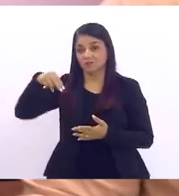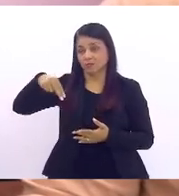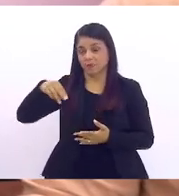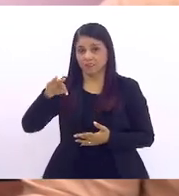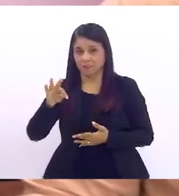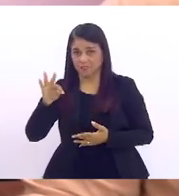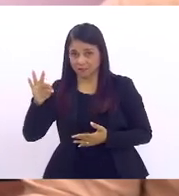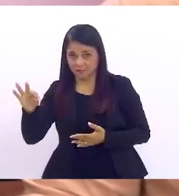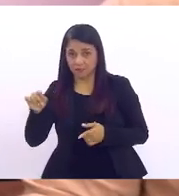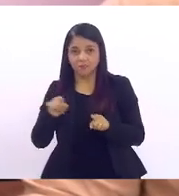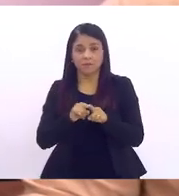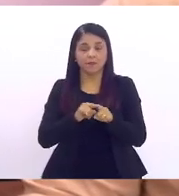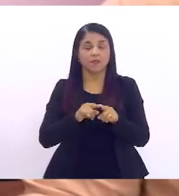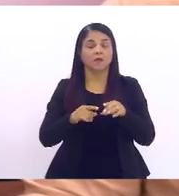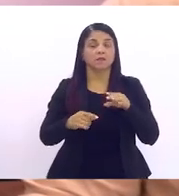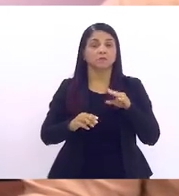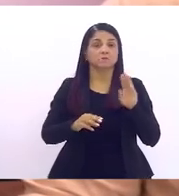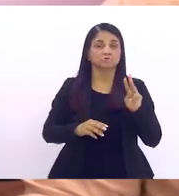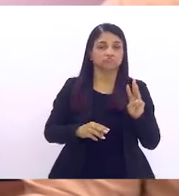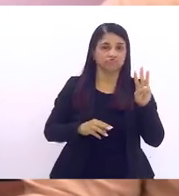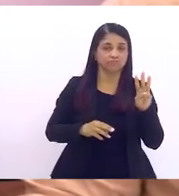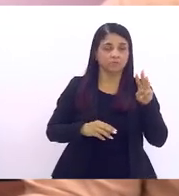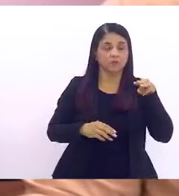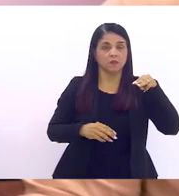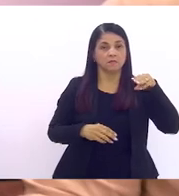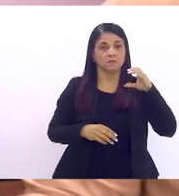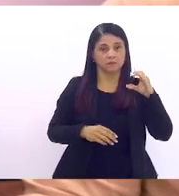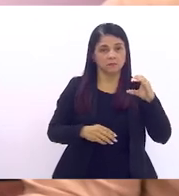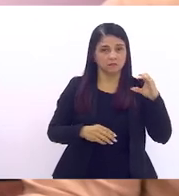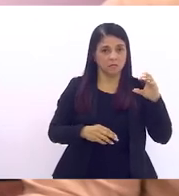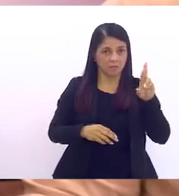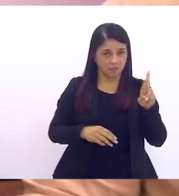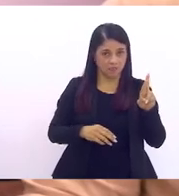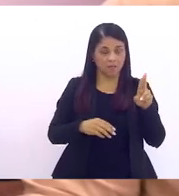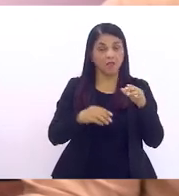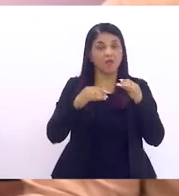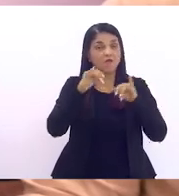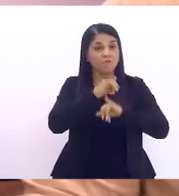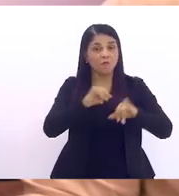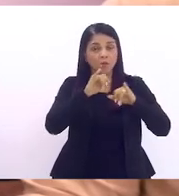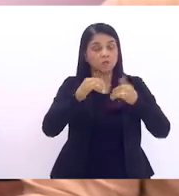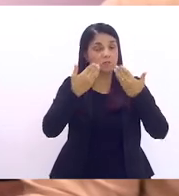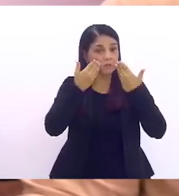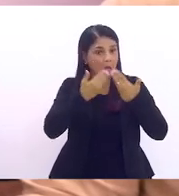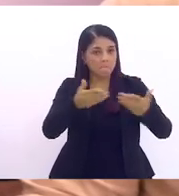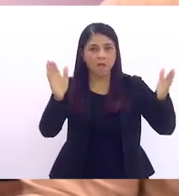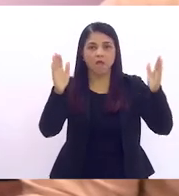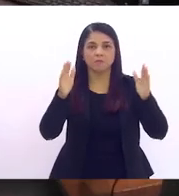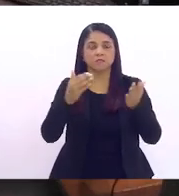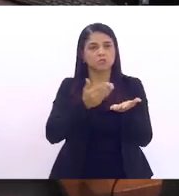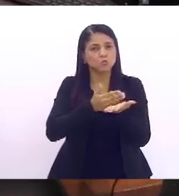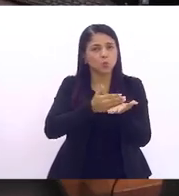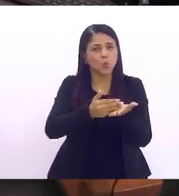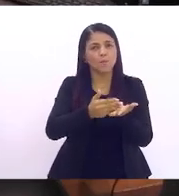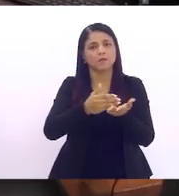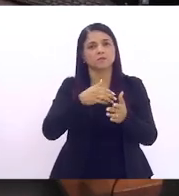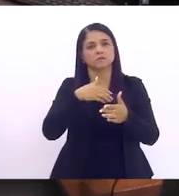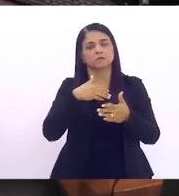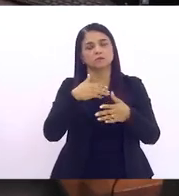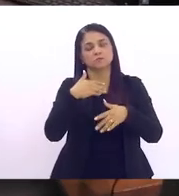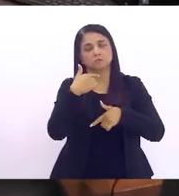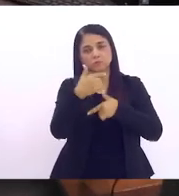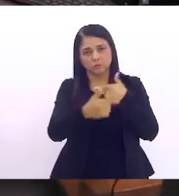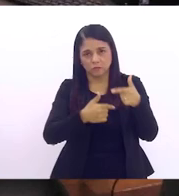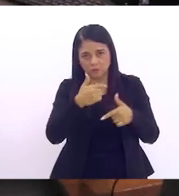da da CCR todas essas informações são públicas desde o início do processo desde lá da